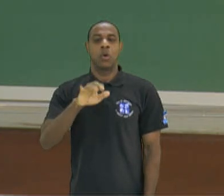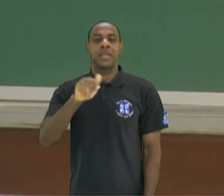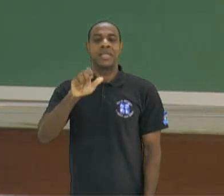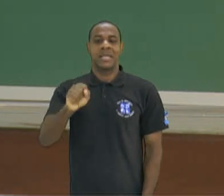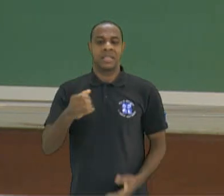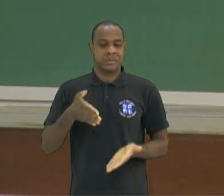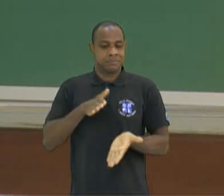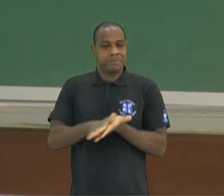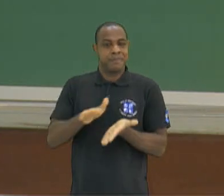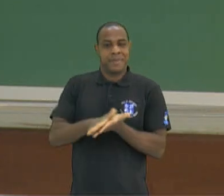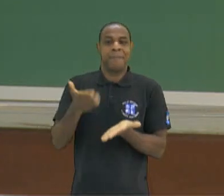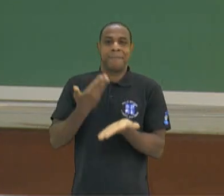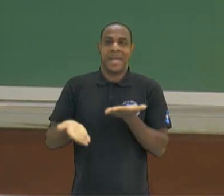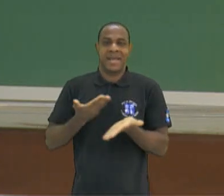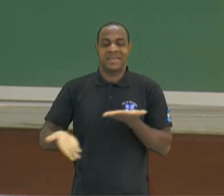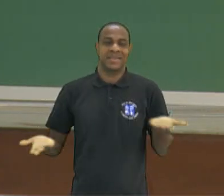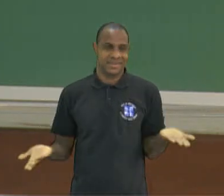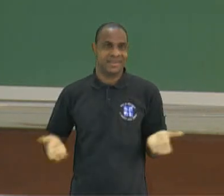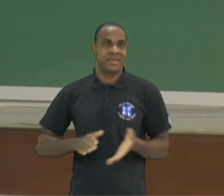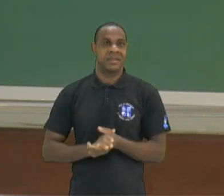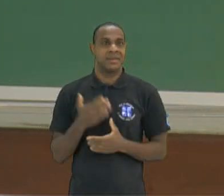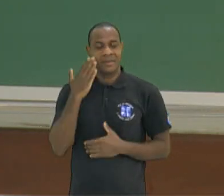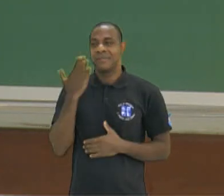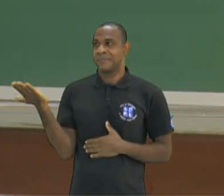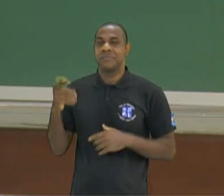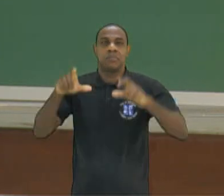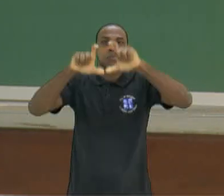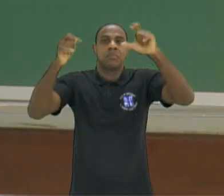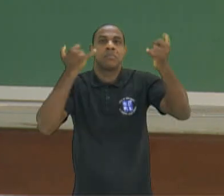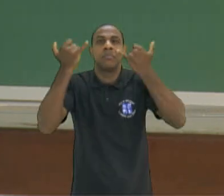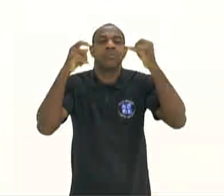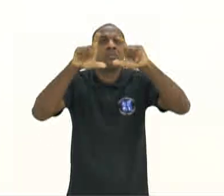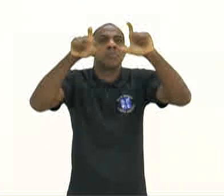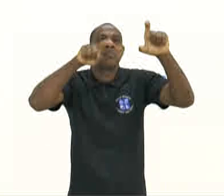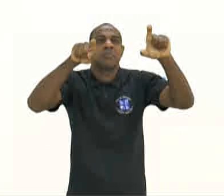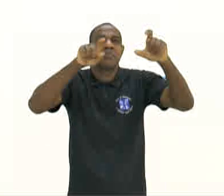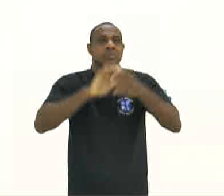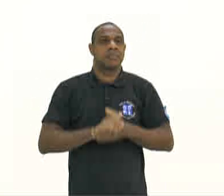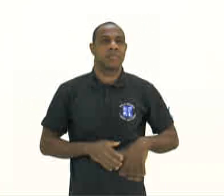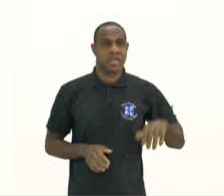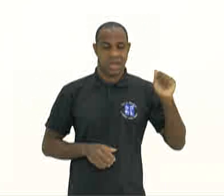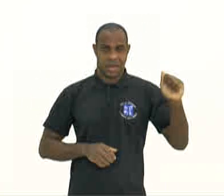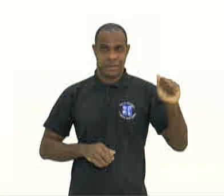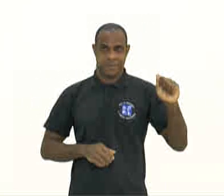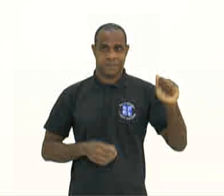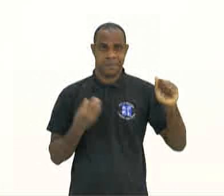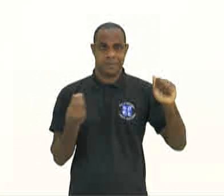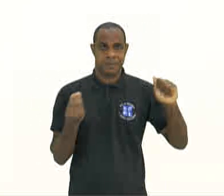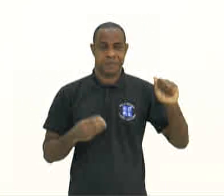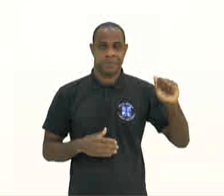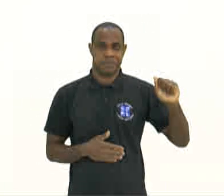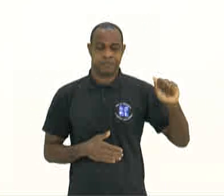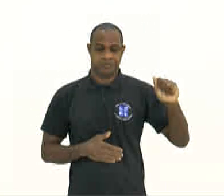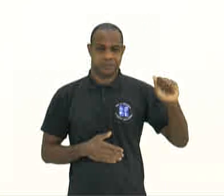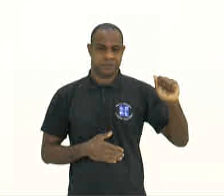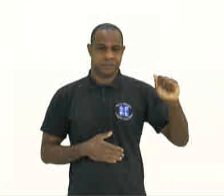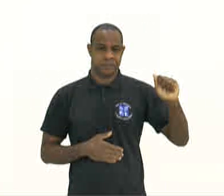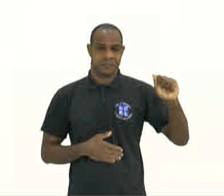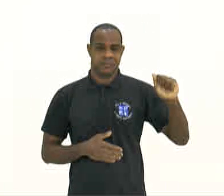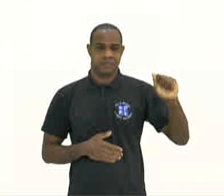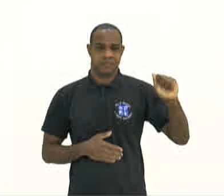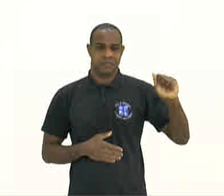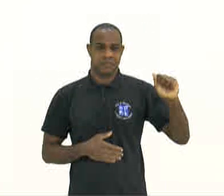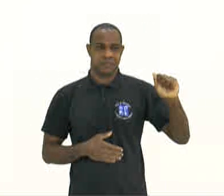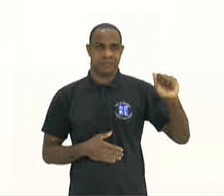ok? Com base nessa explicação, letra A. A recent study found students burn 6